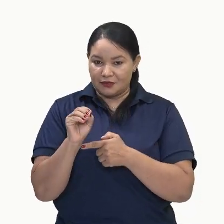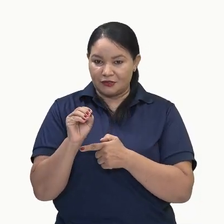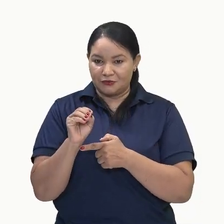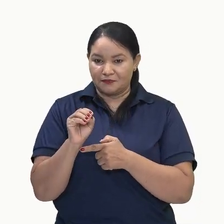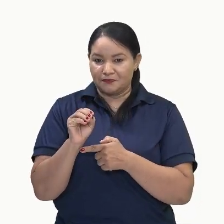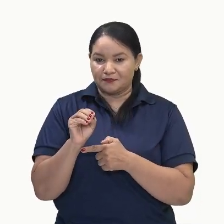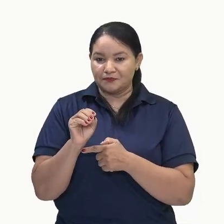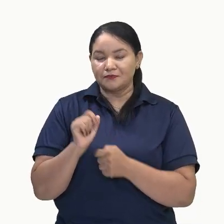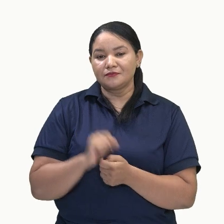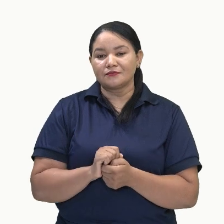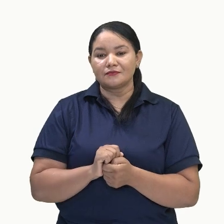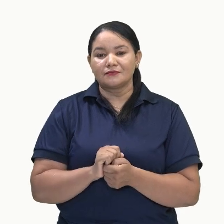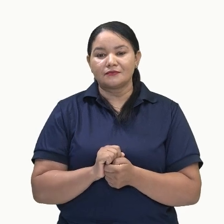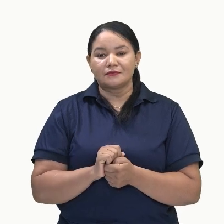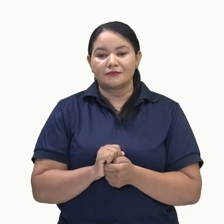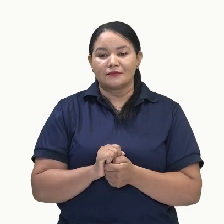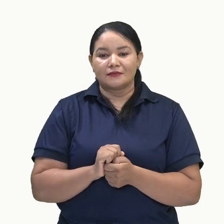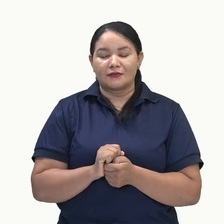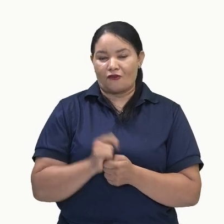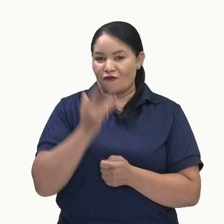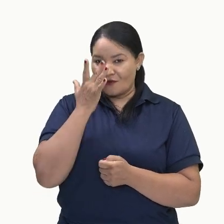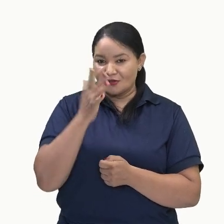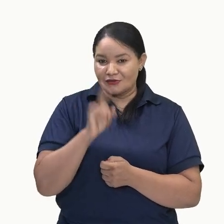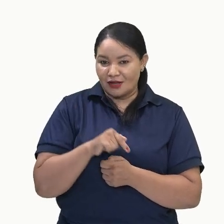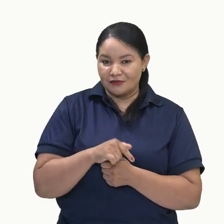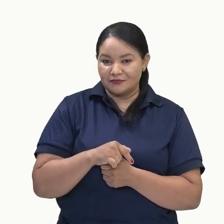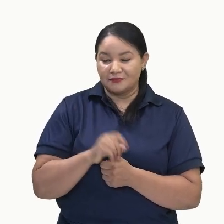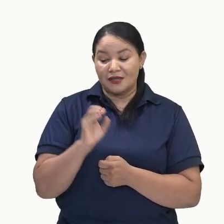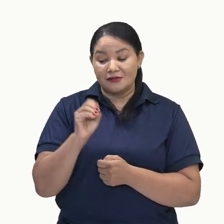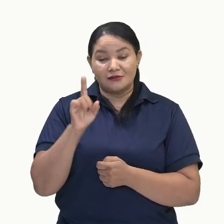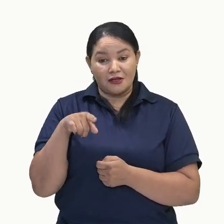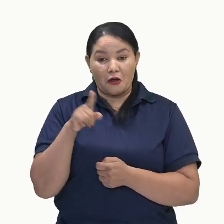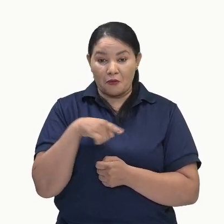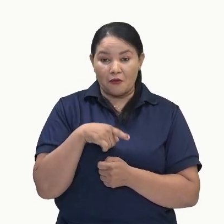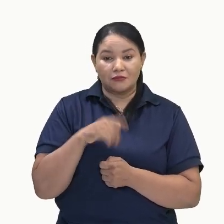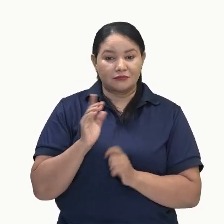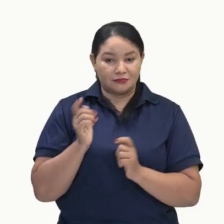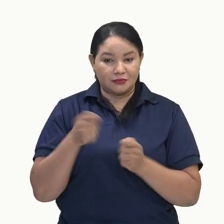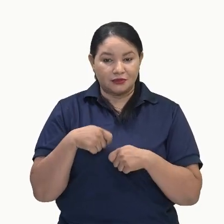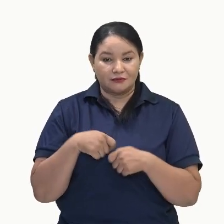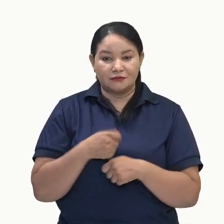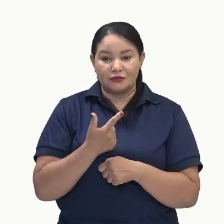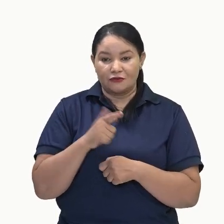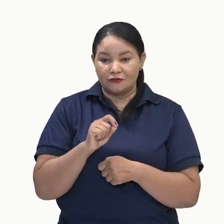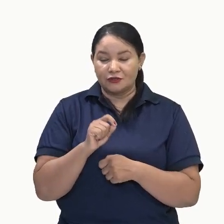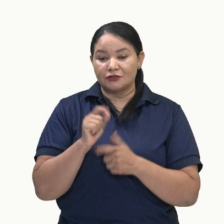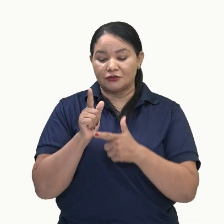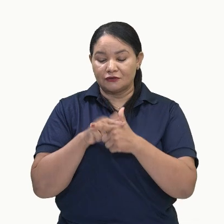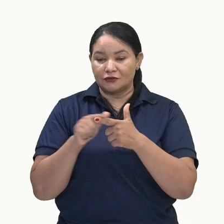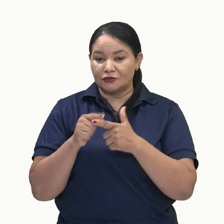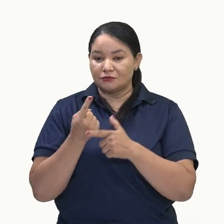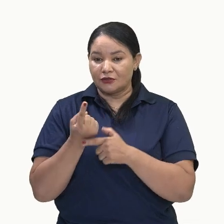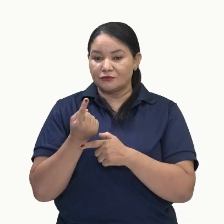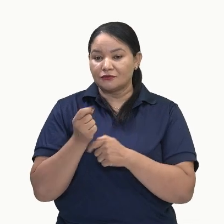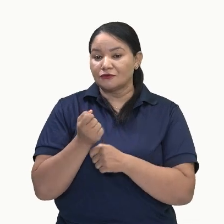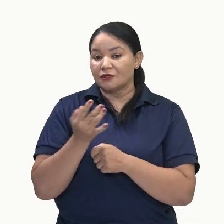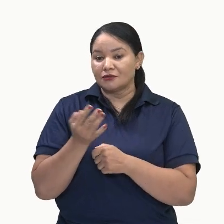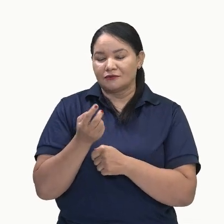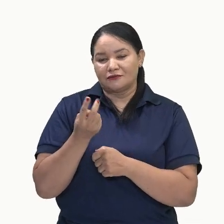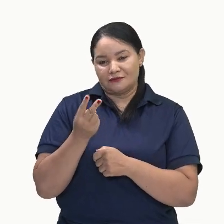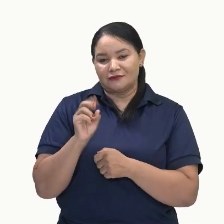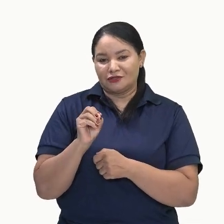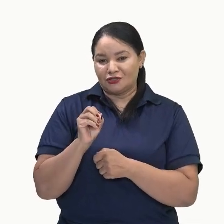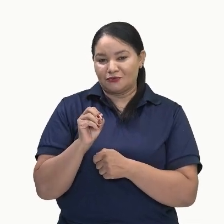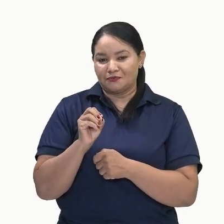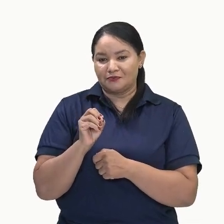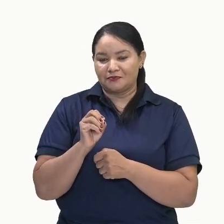10 partes iguais. Olha como é fácil. Simplifica esse zero com esse, sobrou 20. 20 dividido para 1 é 20. Não precisa nem fazer